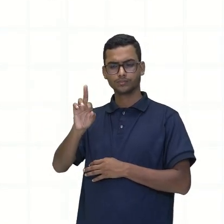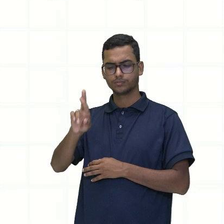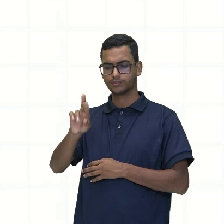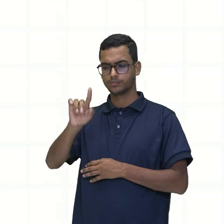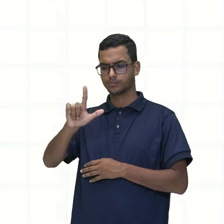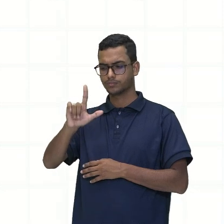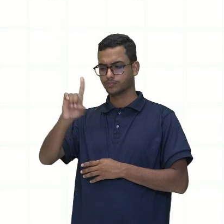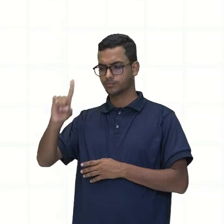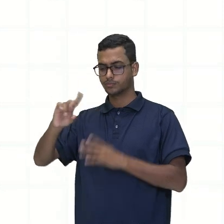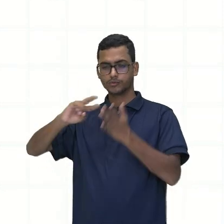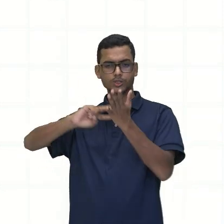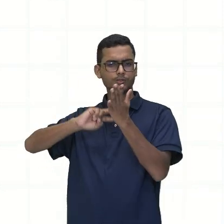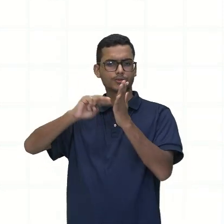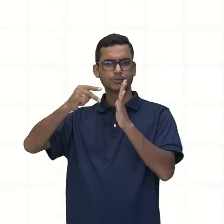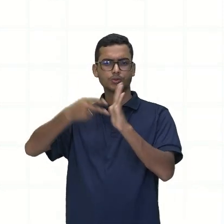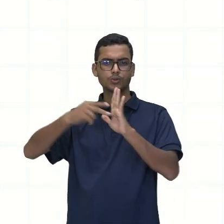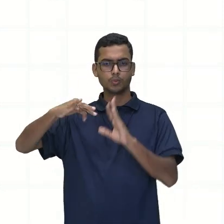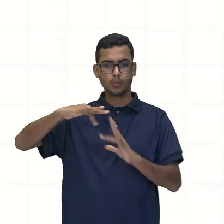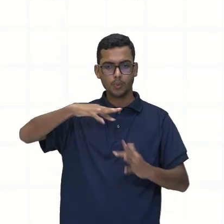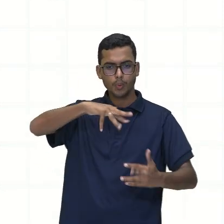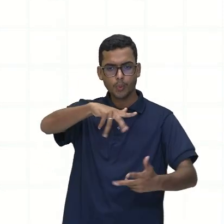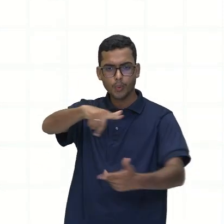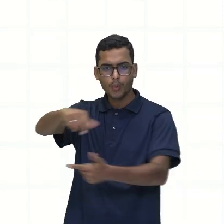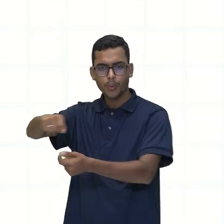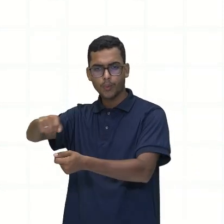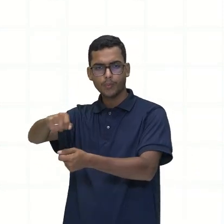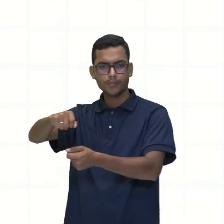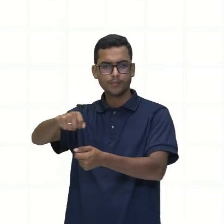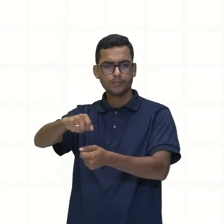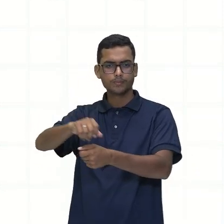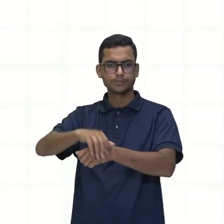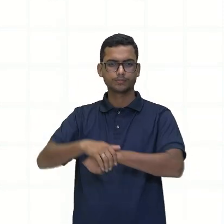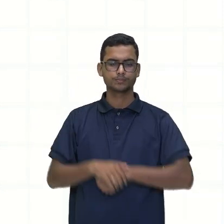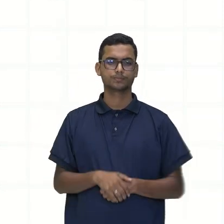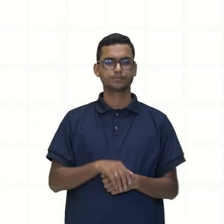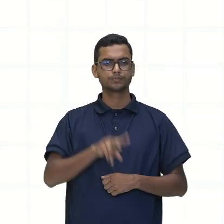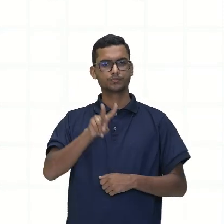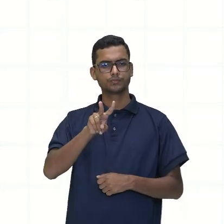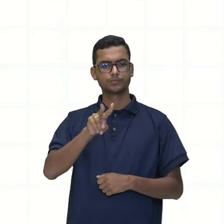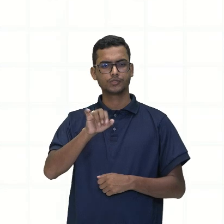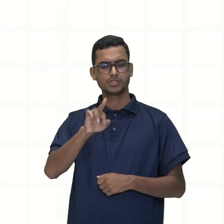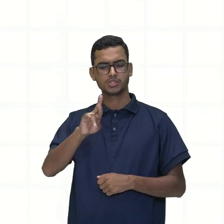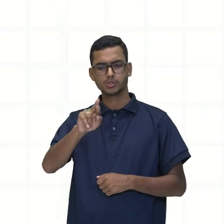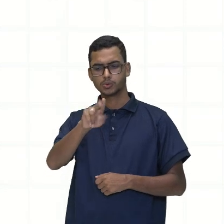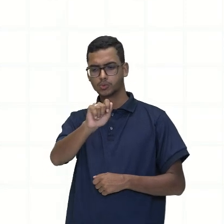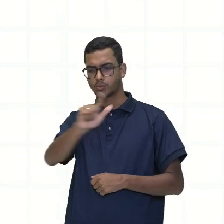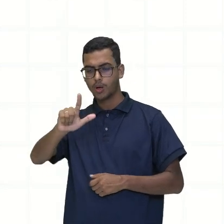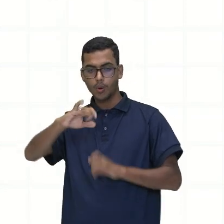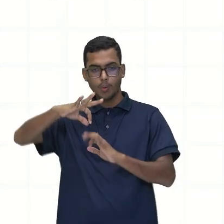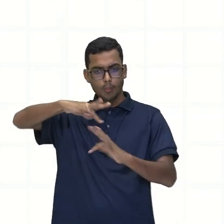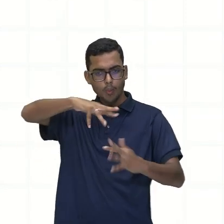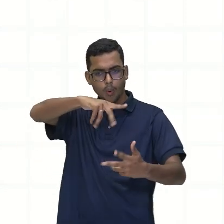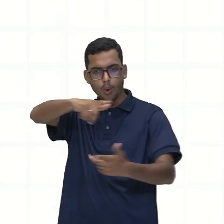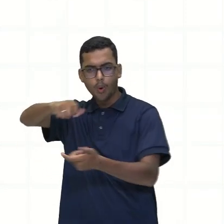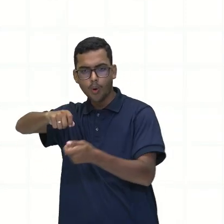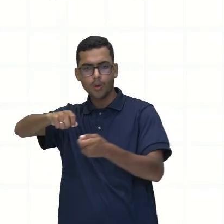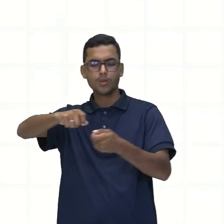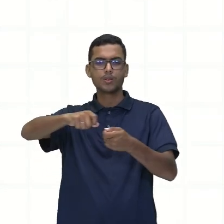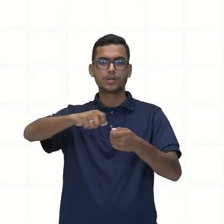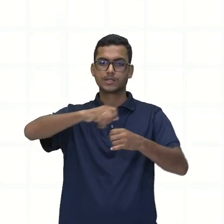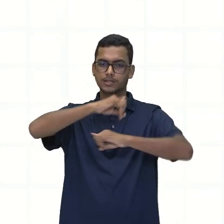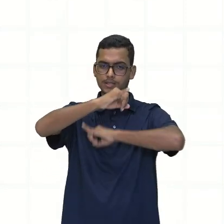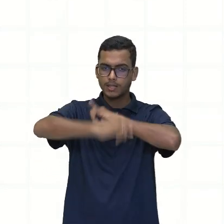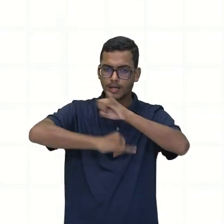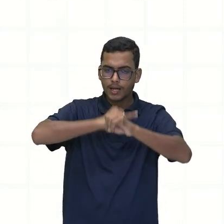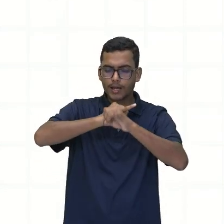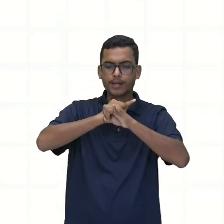mundo, né? Mundo o quê? Virtual. Olha só, mais uma palavra cognata que nos ajuda bastante a entender o texto, né? Então,